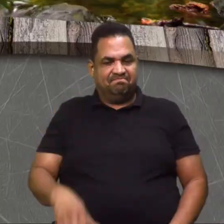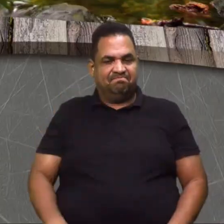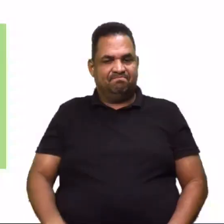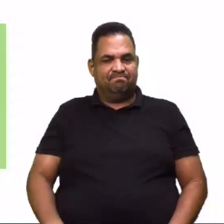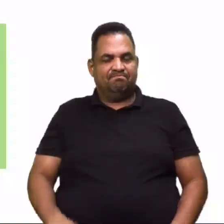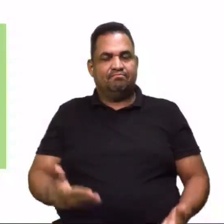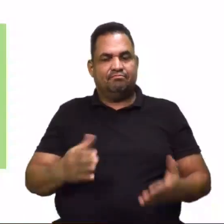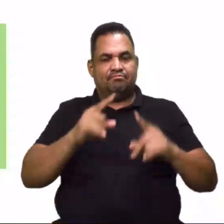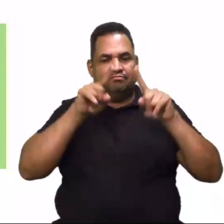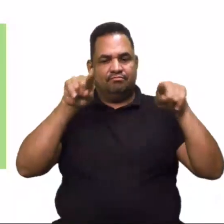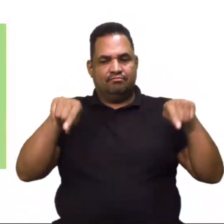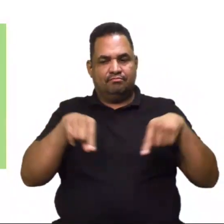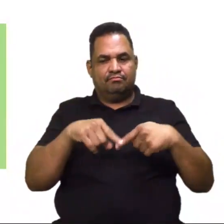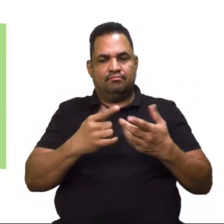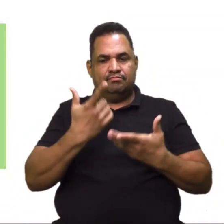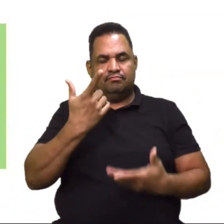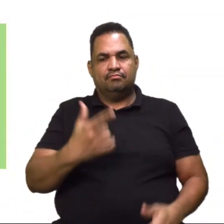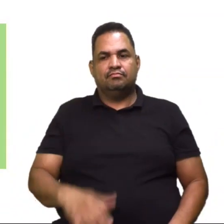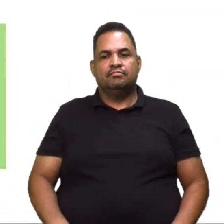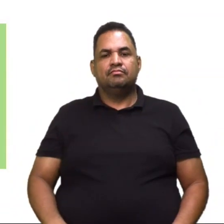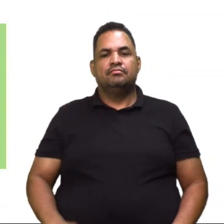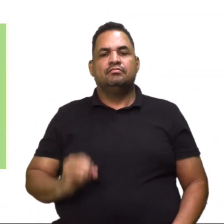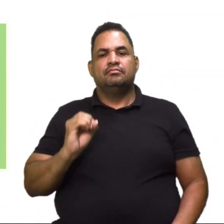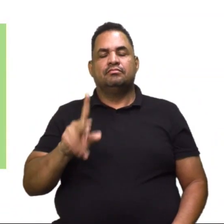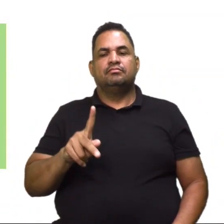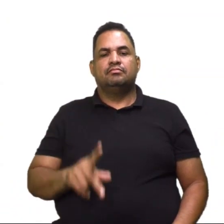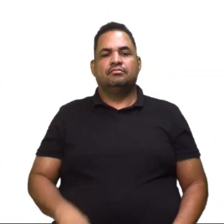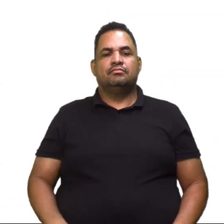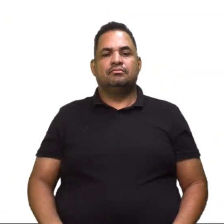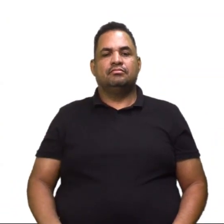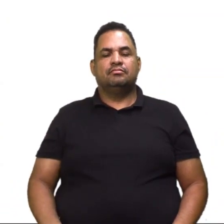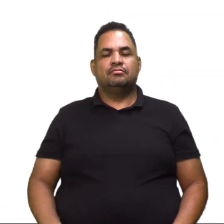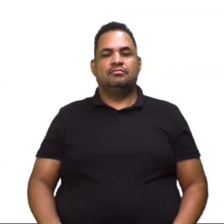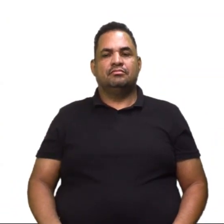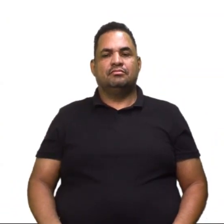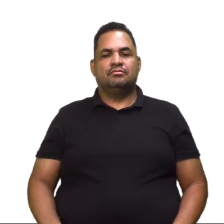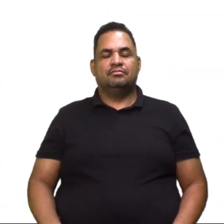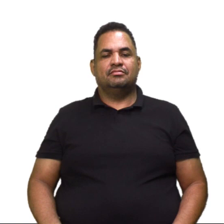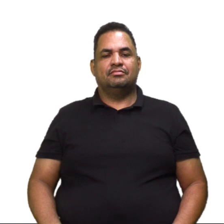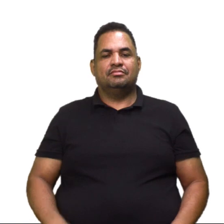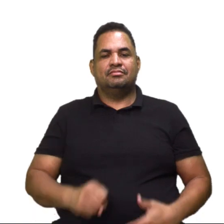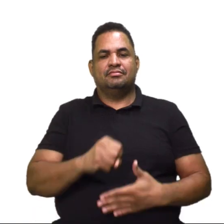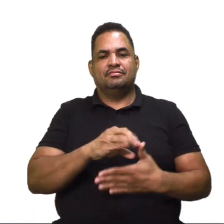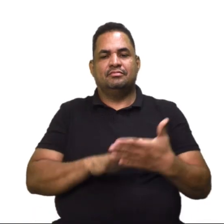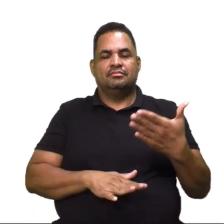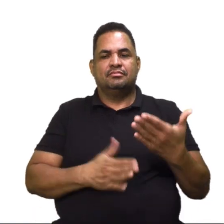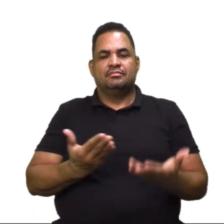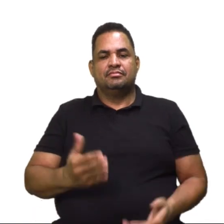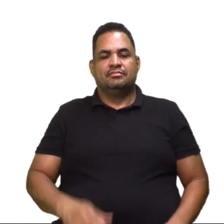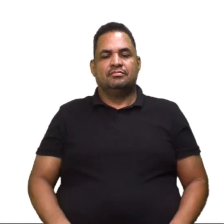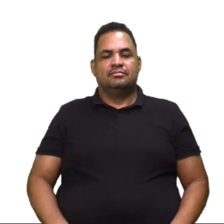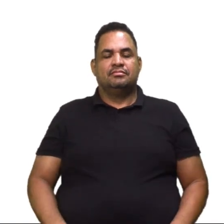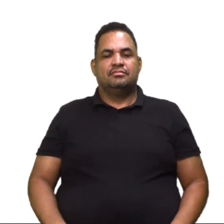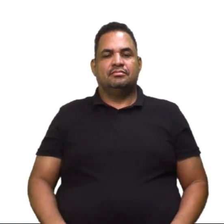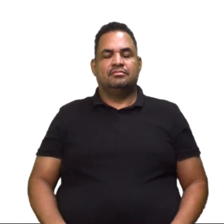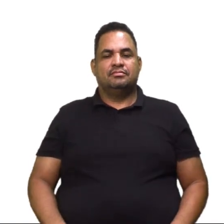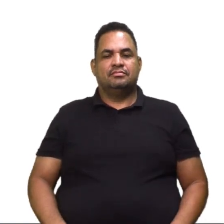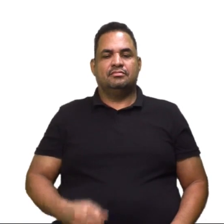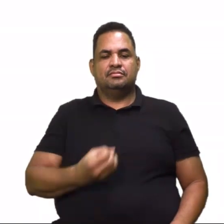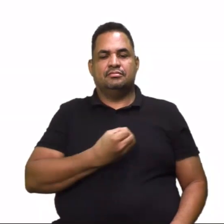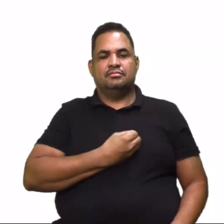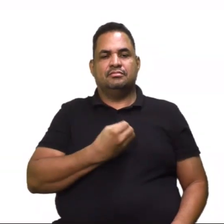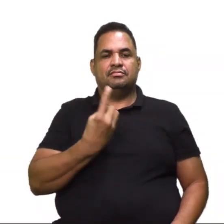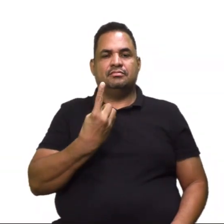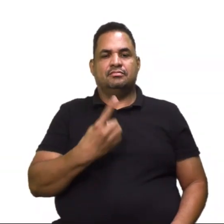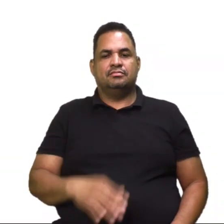quadro, visualizando isso. Ok, a gente está indo na nossa revisão, atividade ali. Então, gente, questão de número